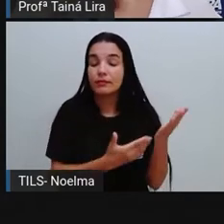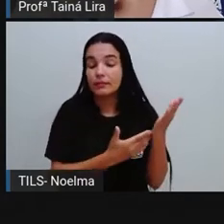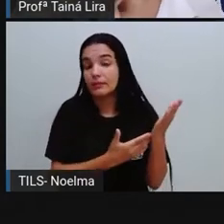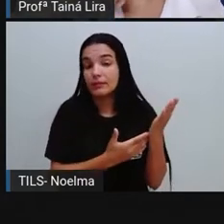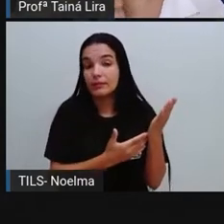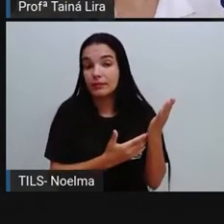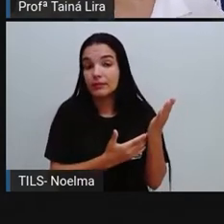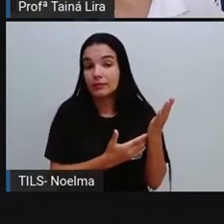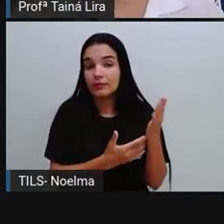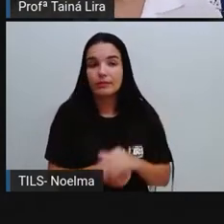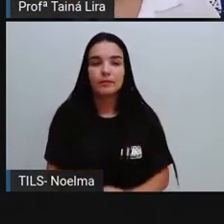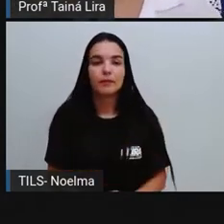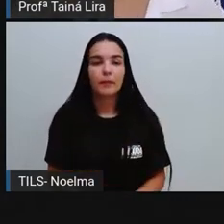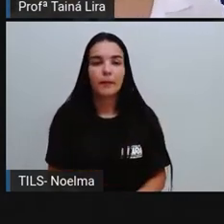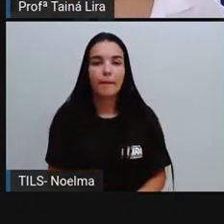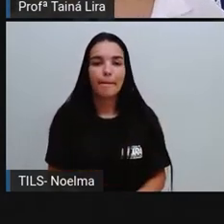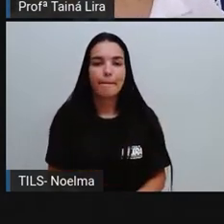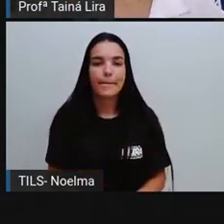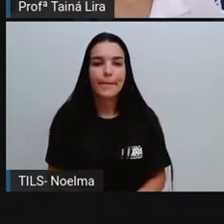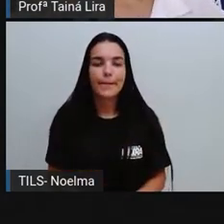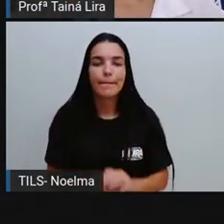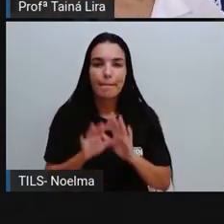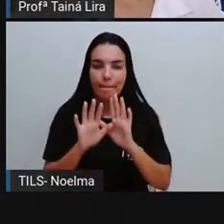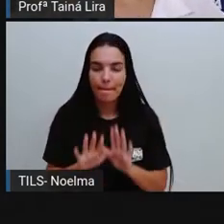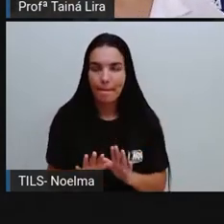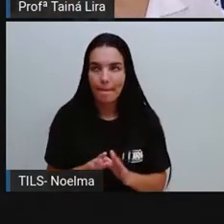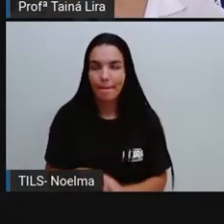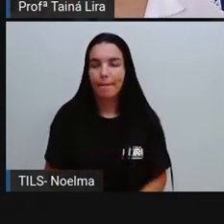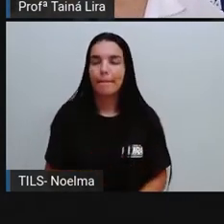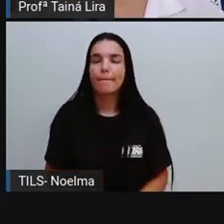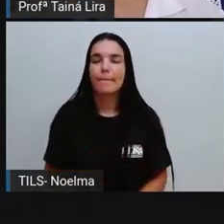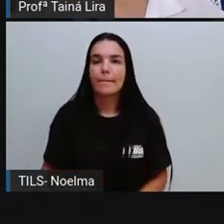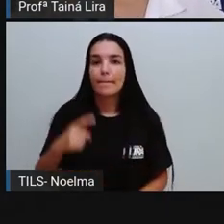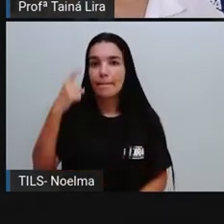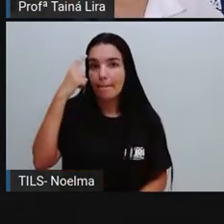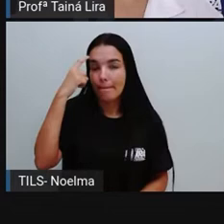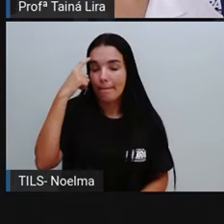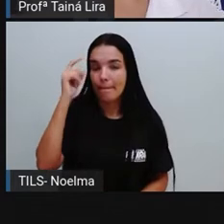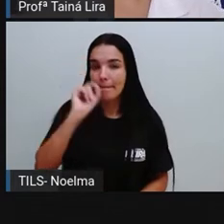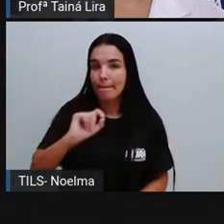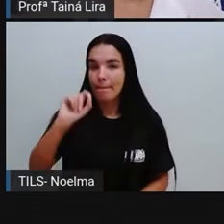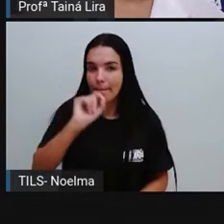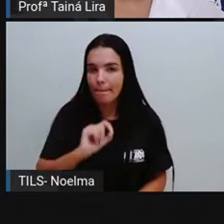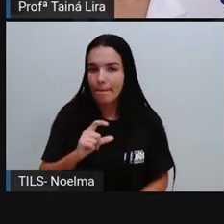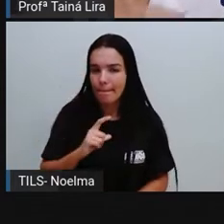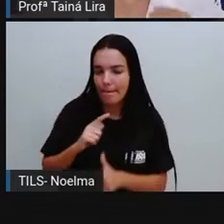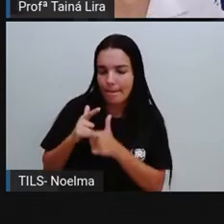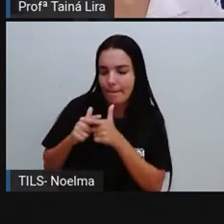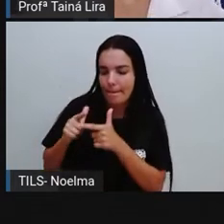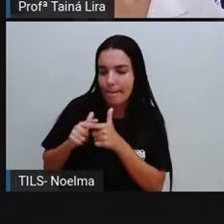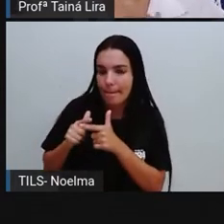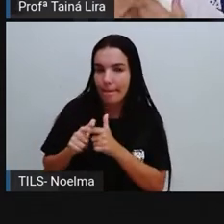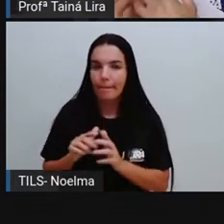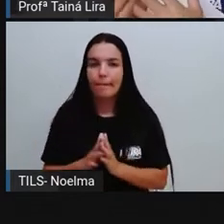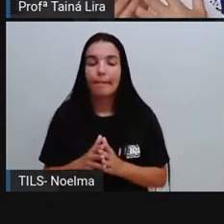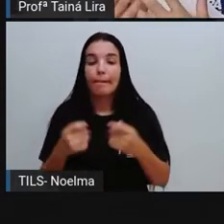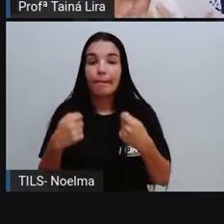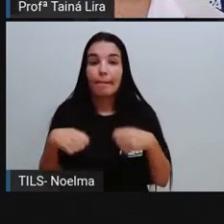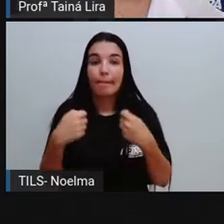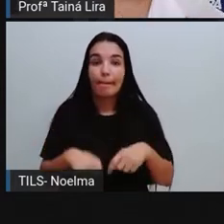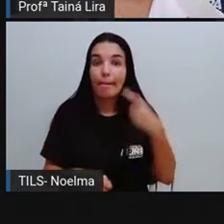Então, olha só. Quando a gente está, segundo ano, trabalhando aí com um probleminha, a